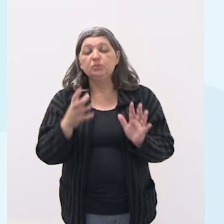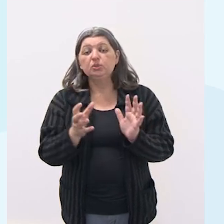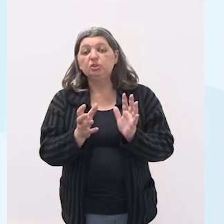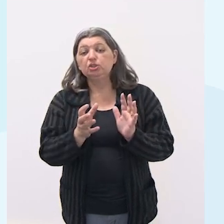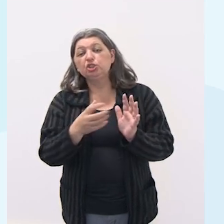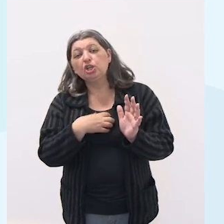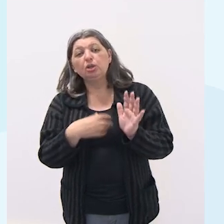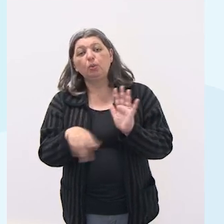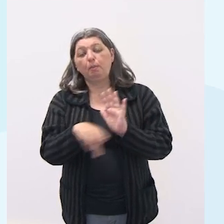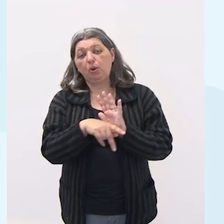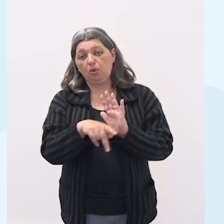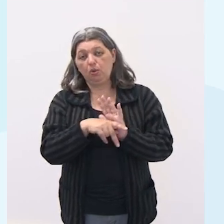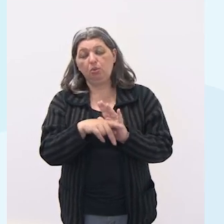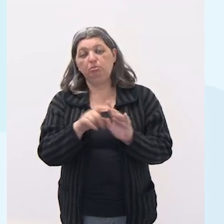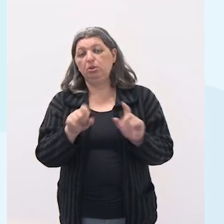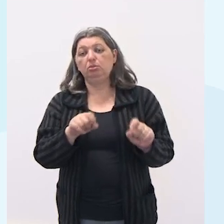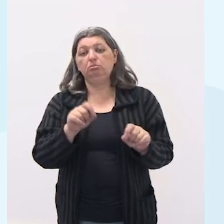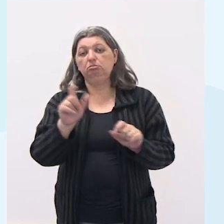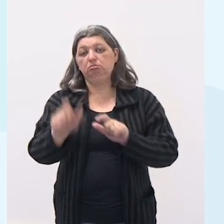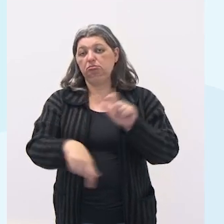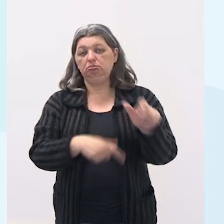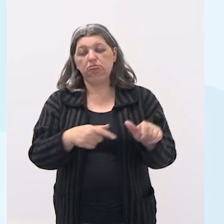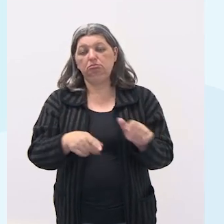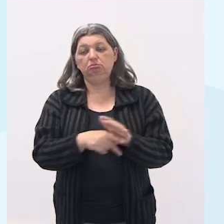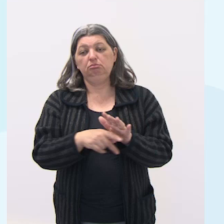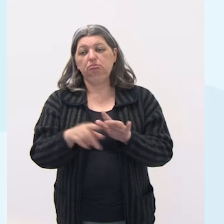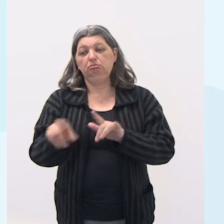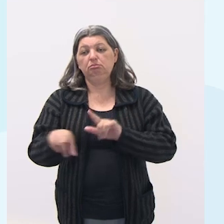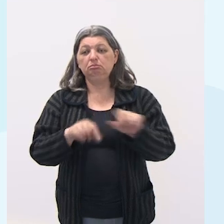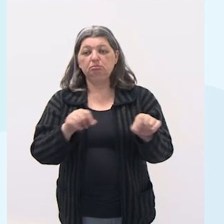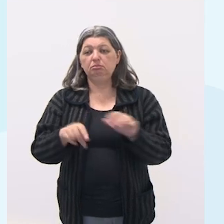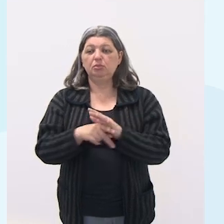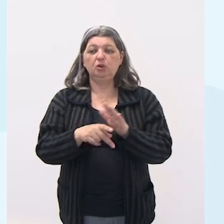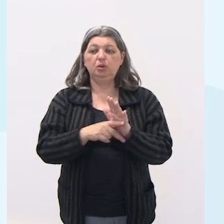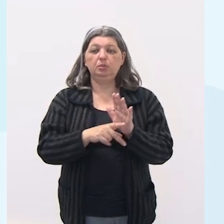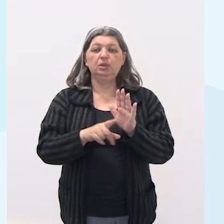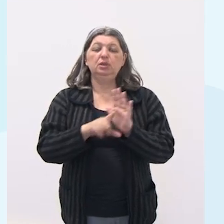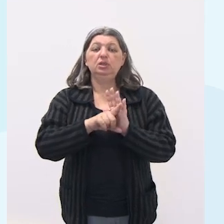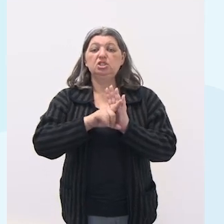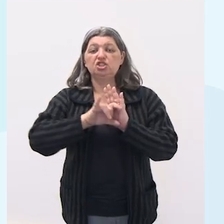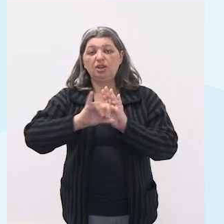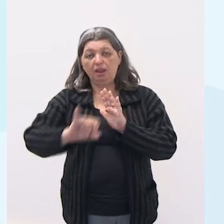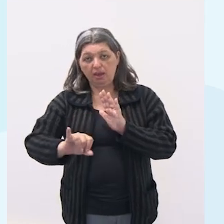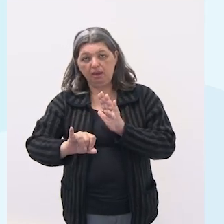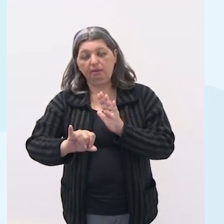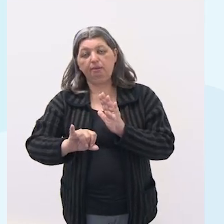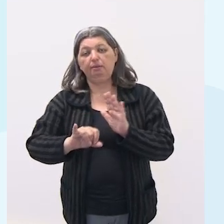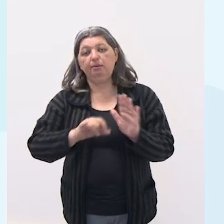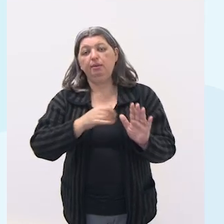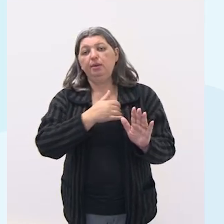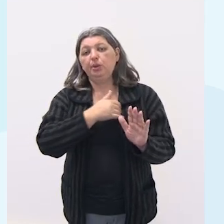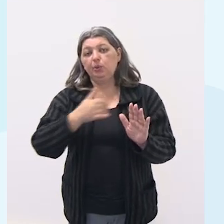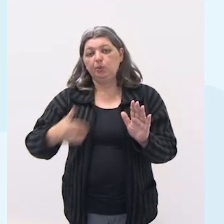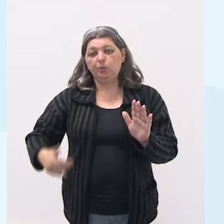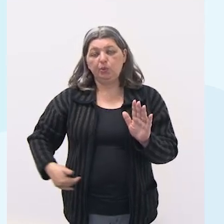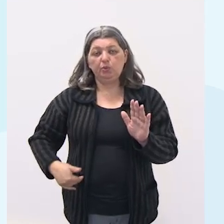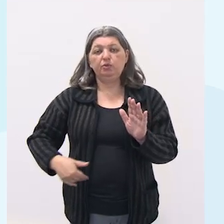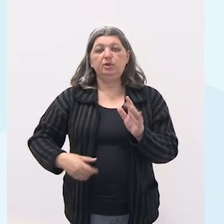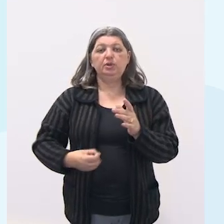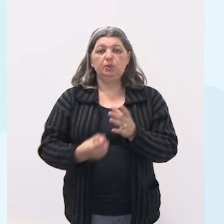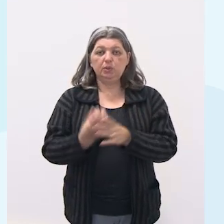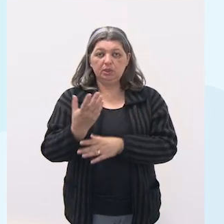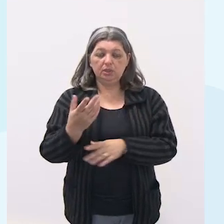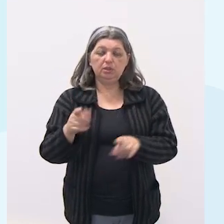que você faz dessas eleições de políticas públicas, de políticas que possam ser